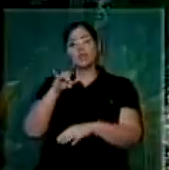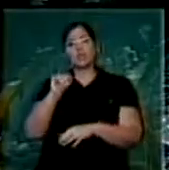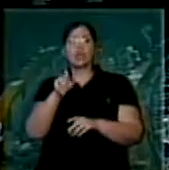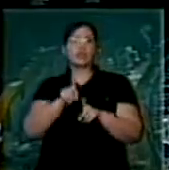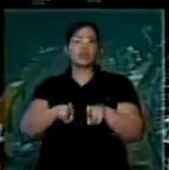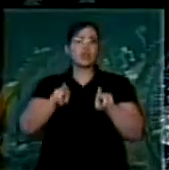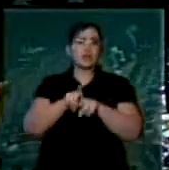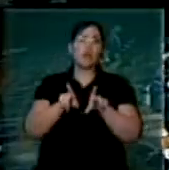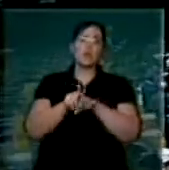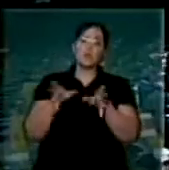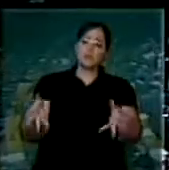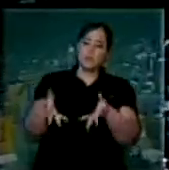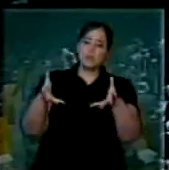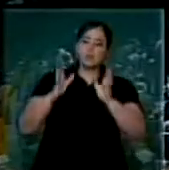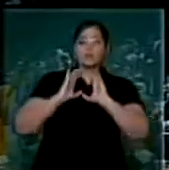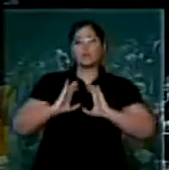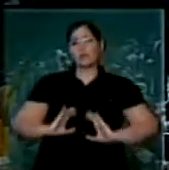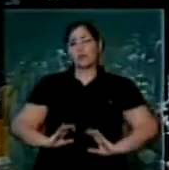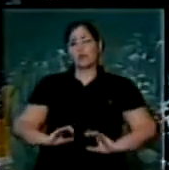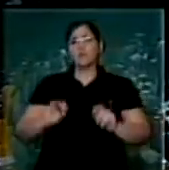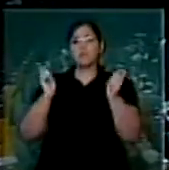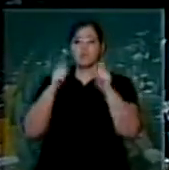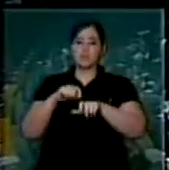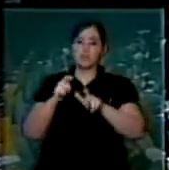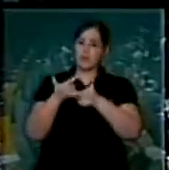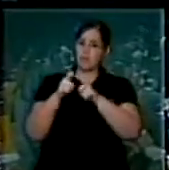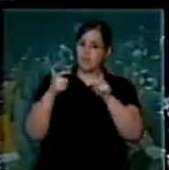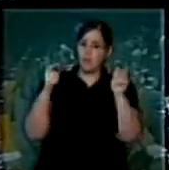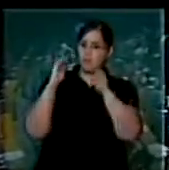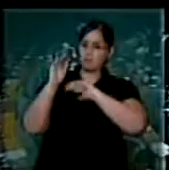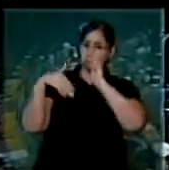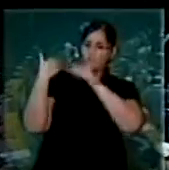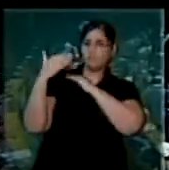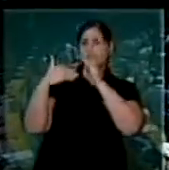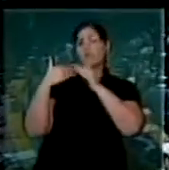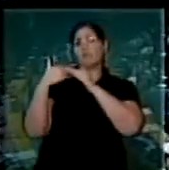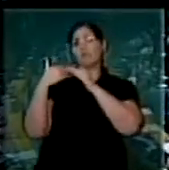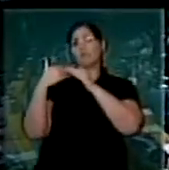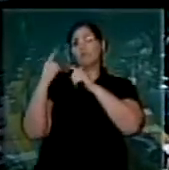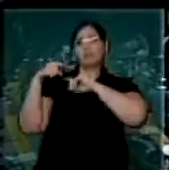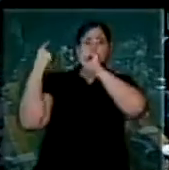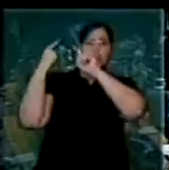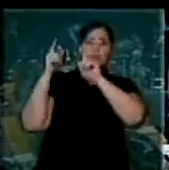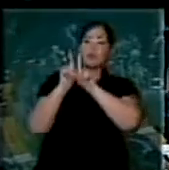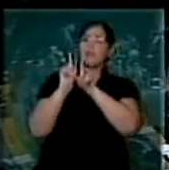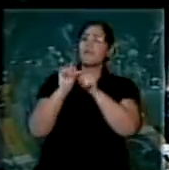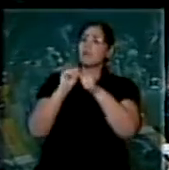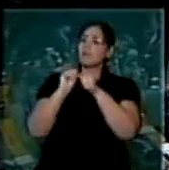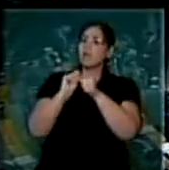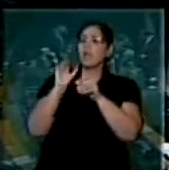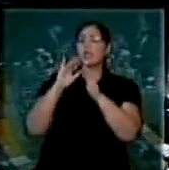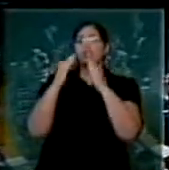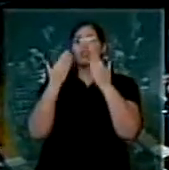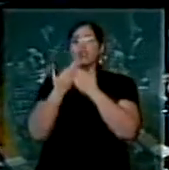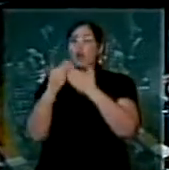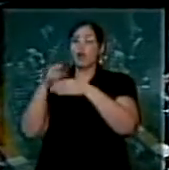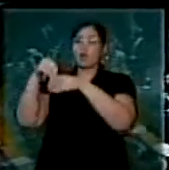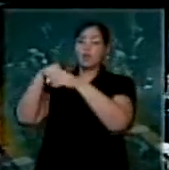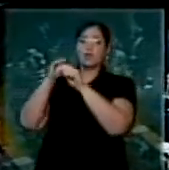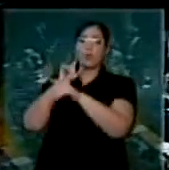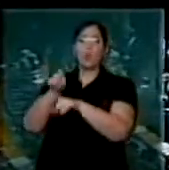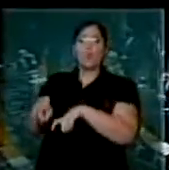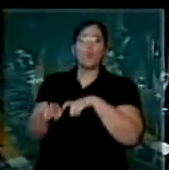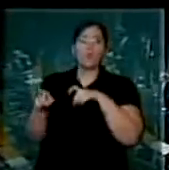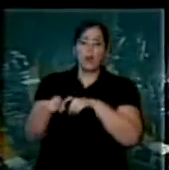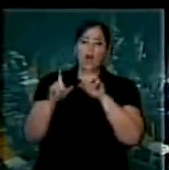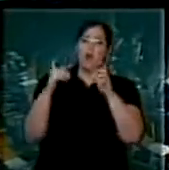de cidadania, possibilidades de crescer, de avançar e se desenvolver, fazer com que as escolas rurais, as